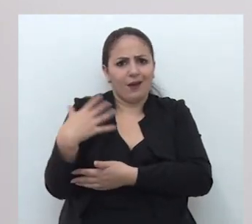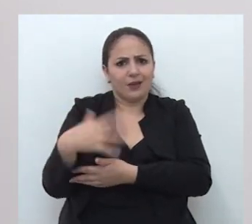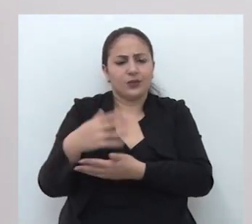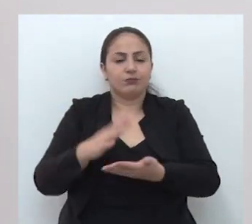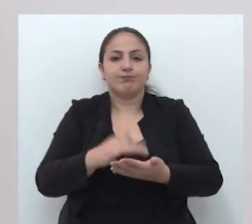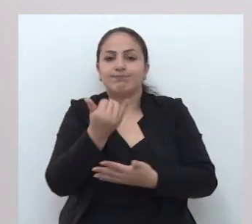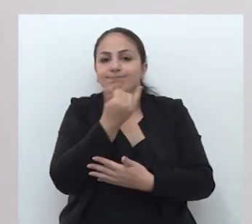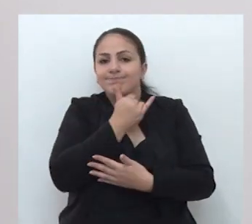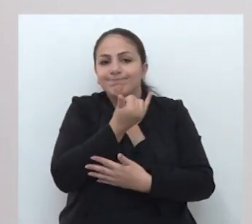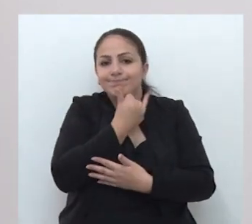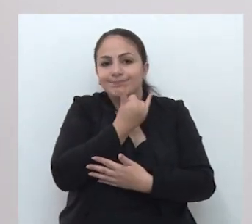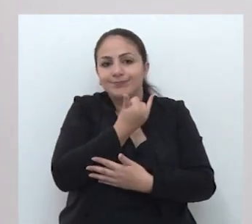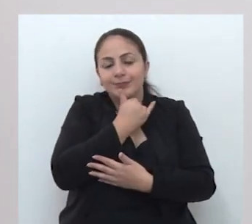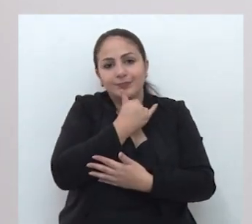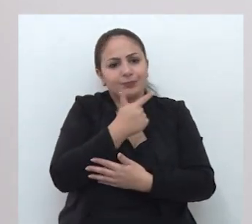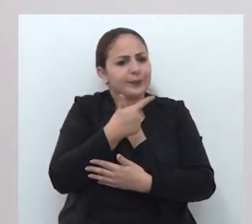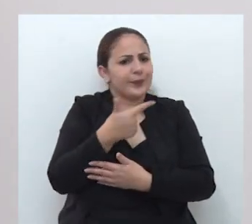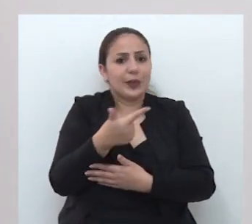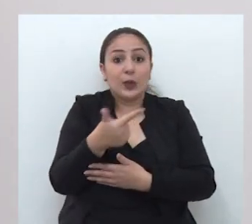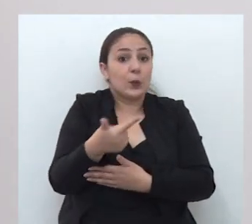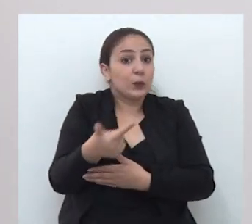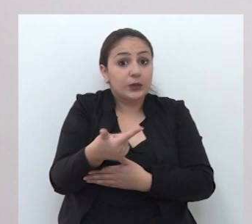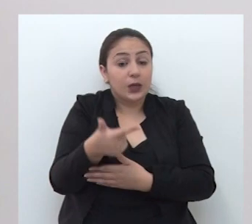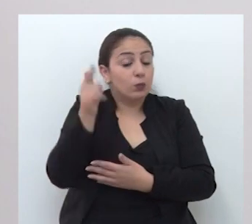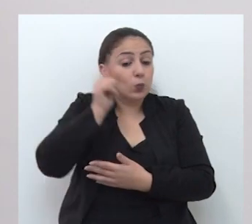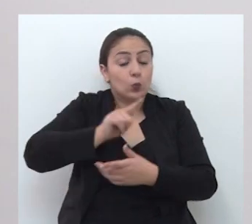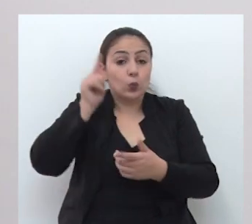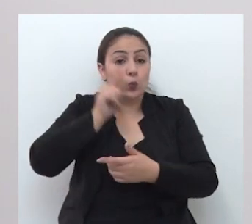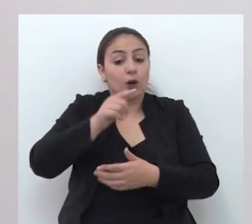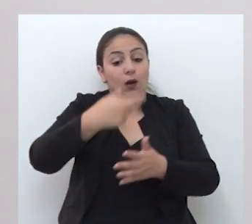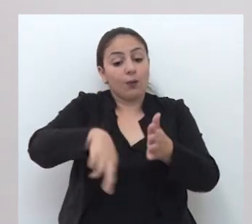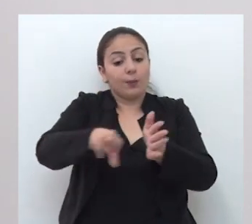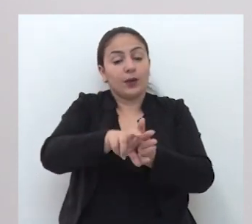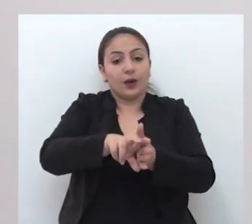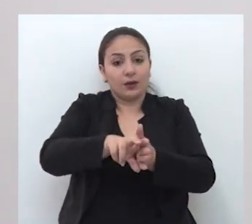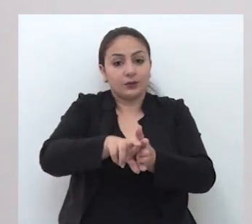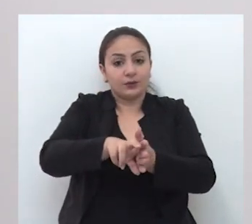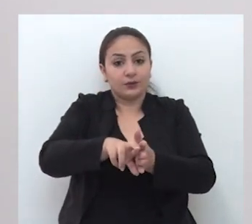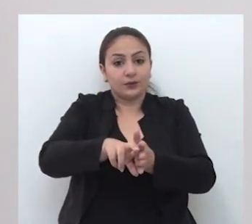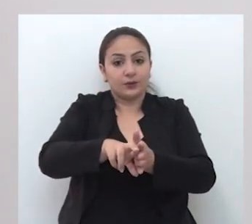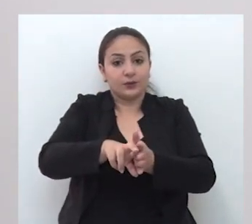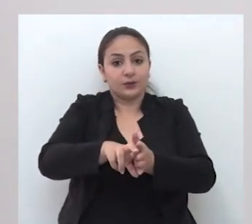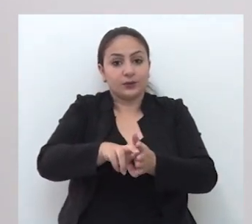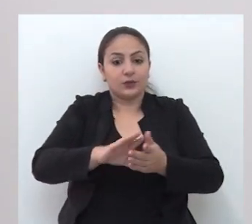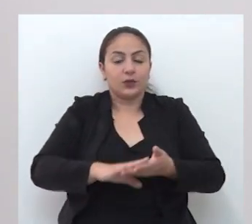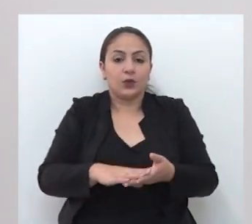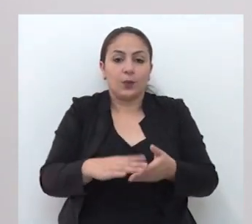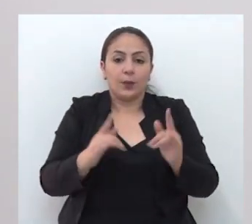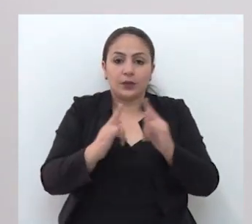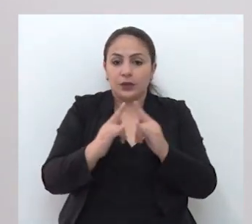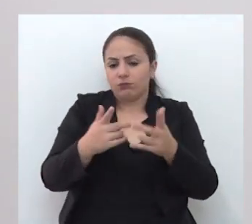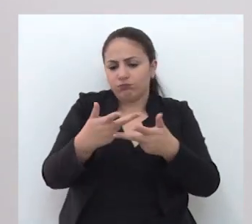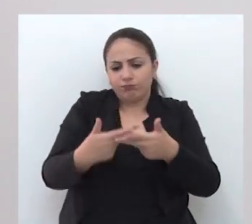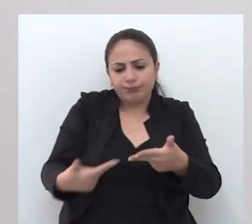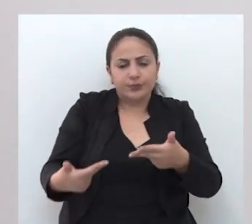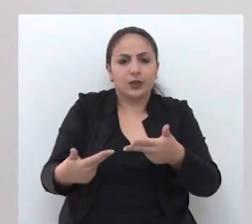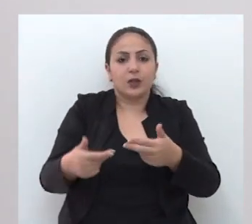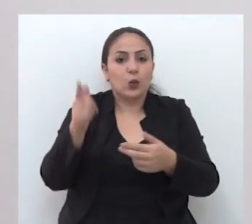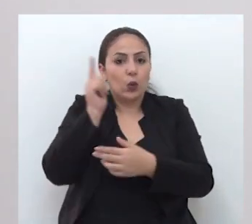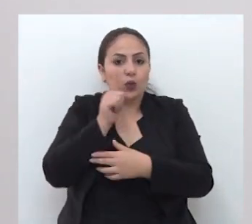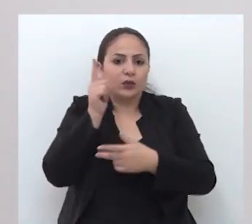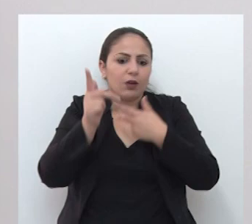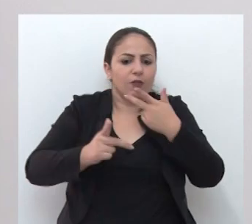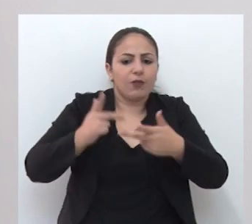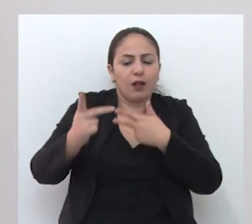e que, infelizmente, não tem conseguido recuperar numa proporção que se